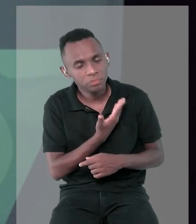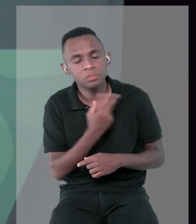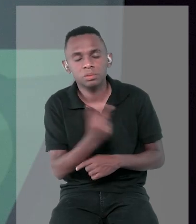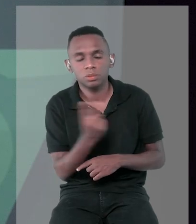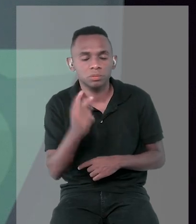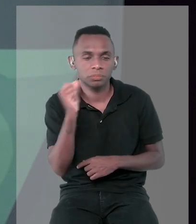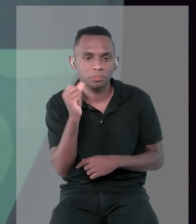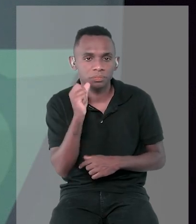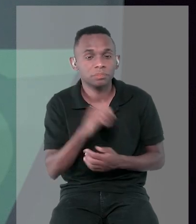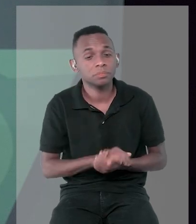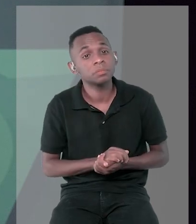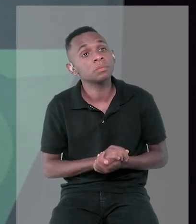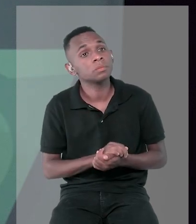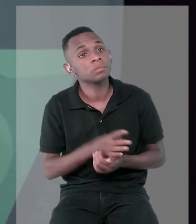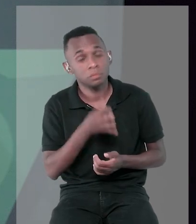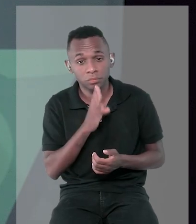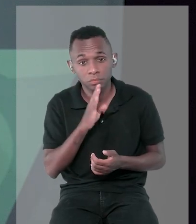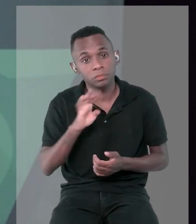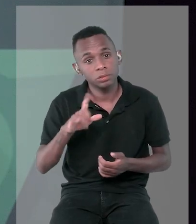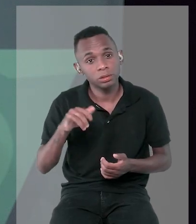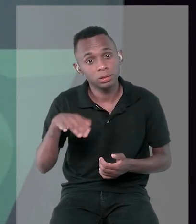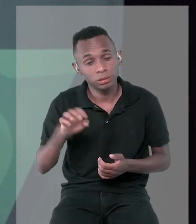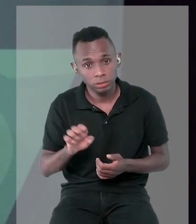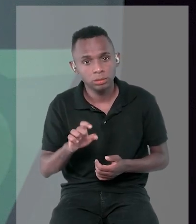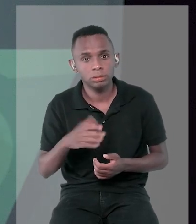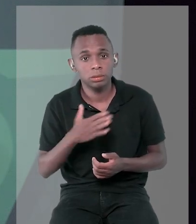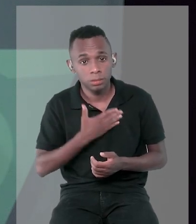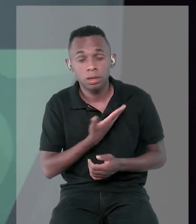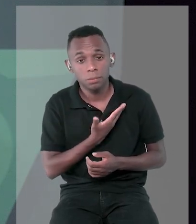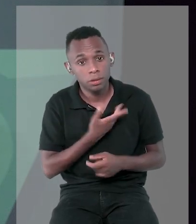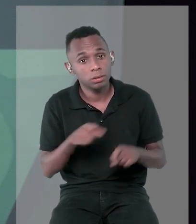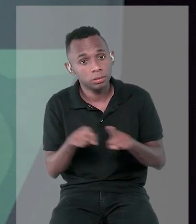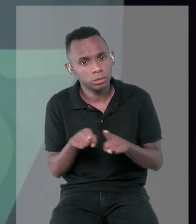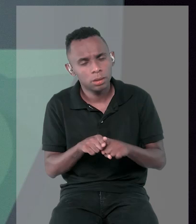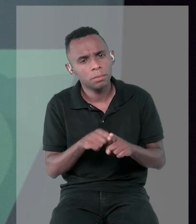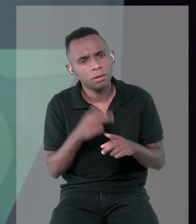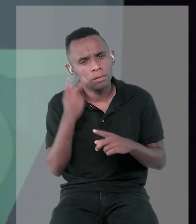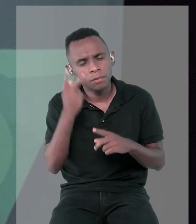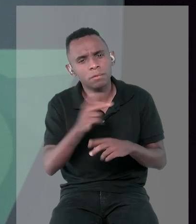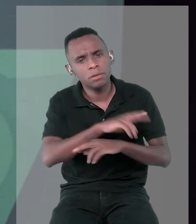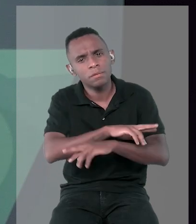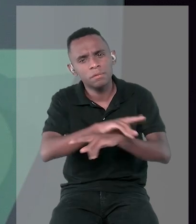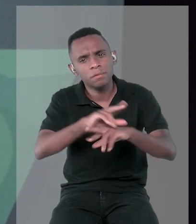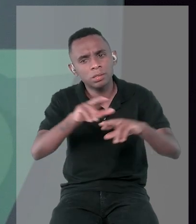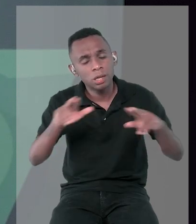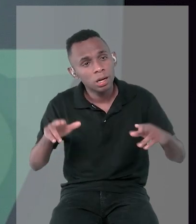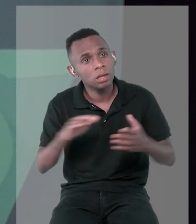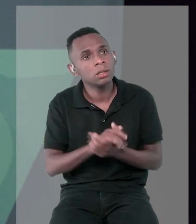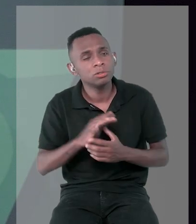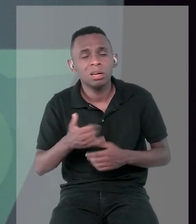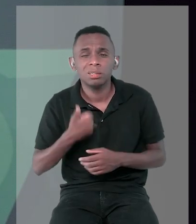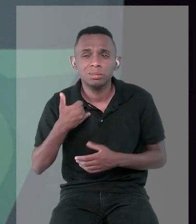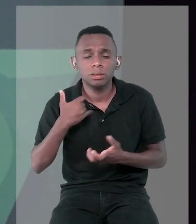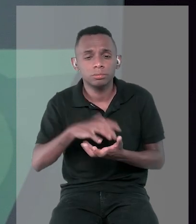sabe, entre as duas. Né? E eu conheci a Eliane, ela ficou muito minha amiga, eu vi a Eliane várias vezes, e ela já estava